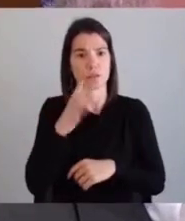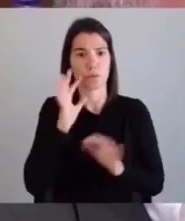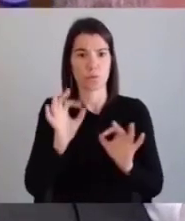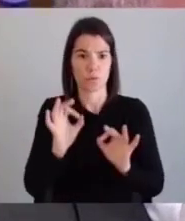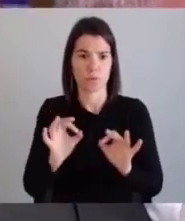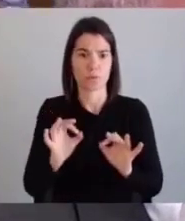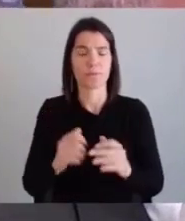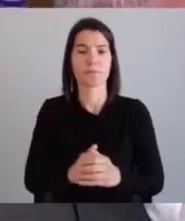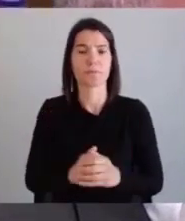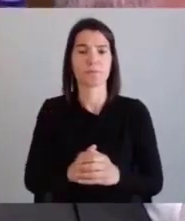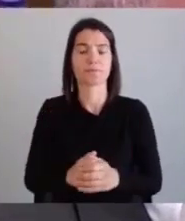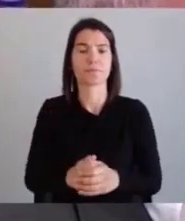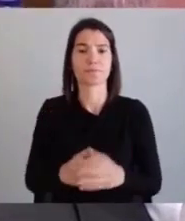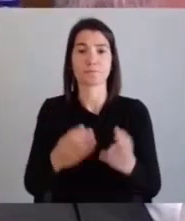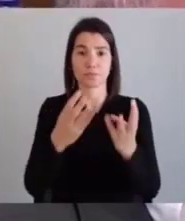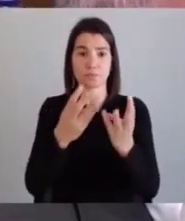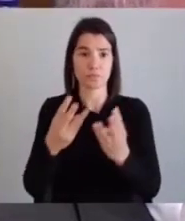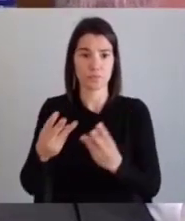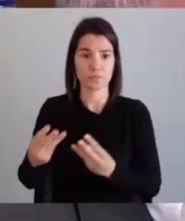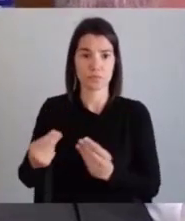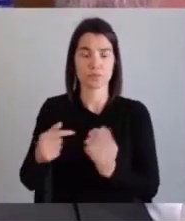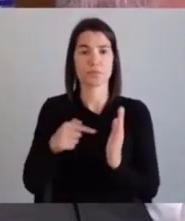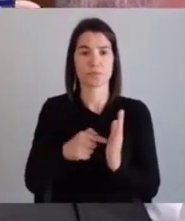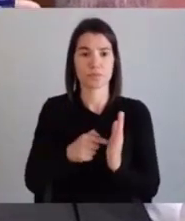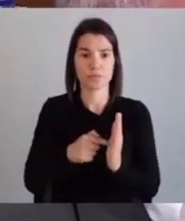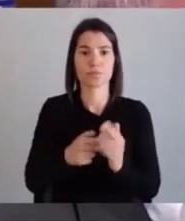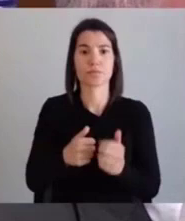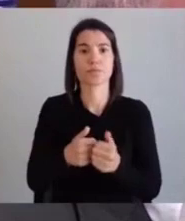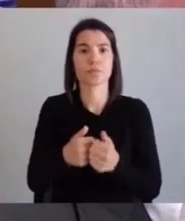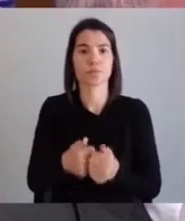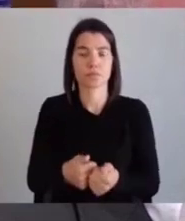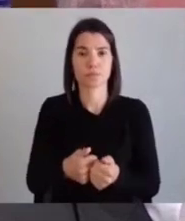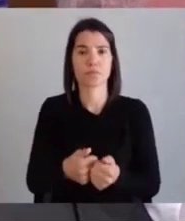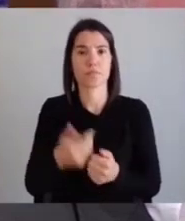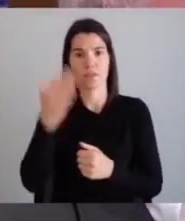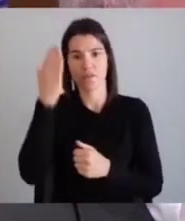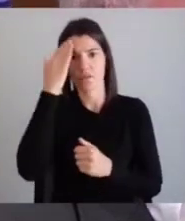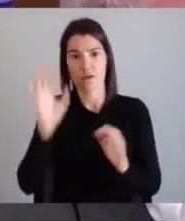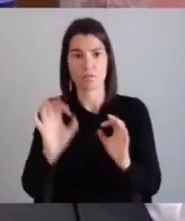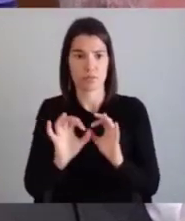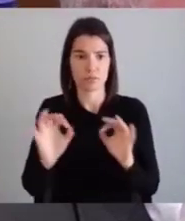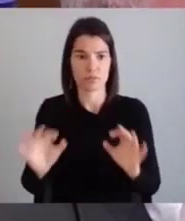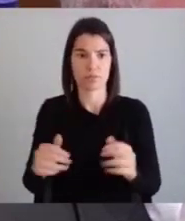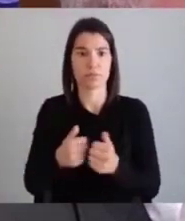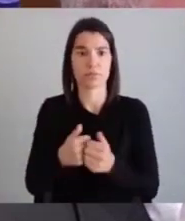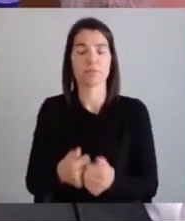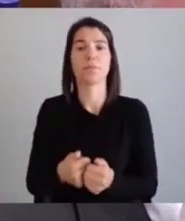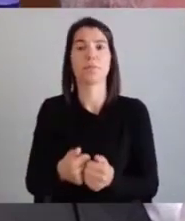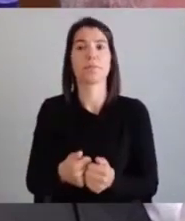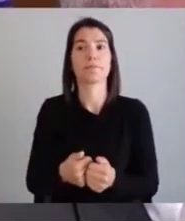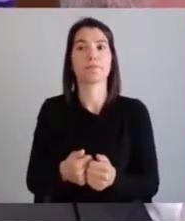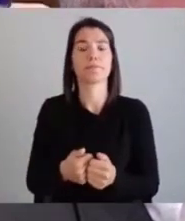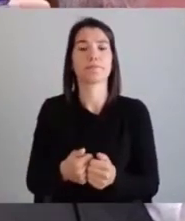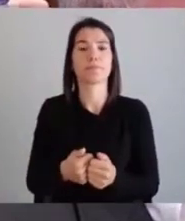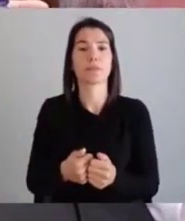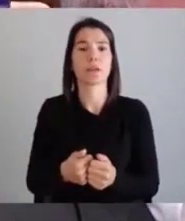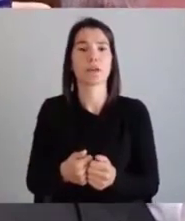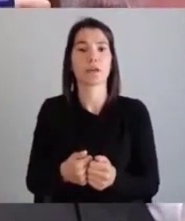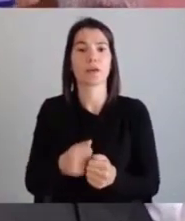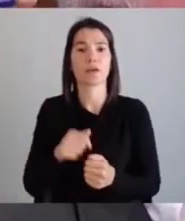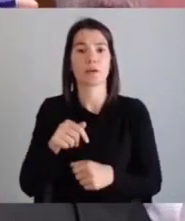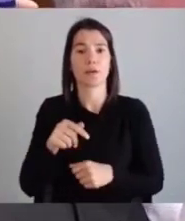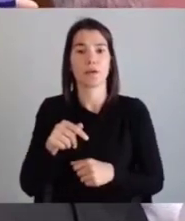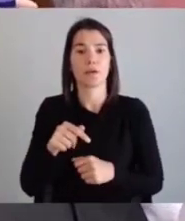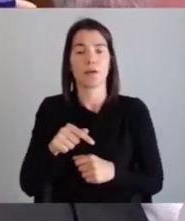Face ao orçamentado, verifica-se uma execução em linha com previsto, mesmo sem o pagamento do subsídio à exploração